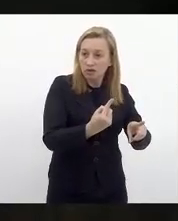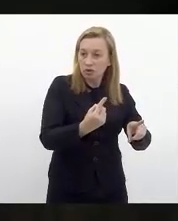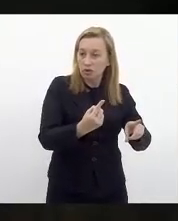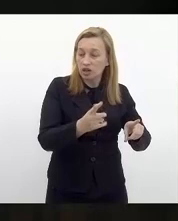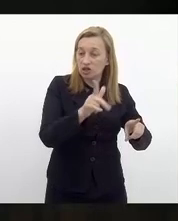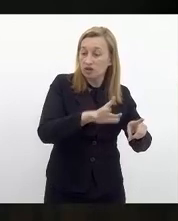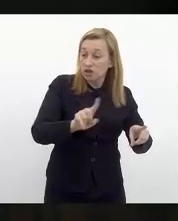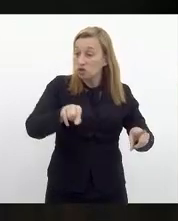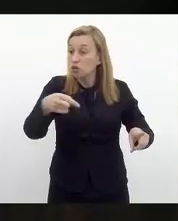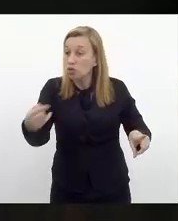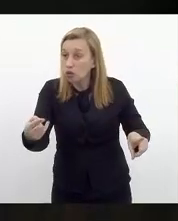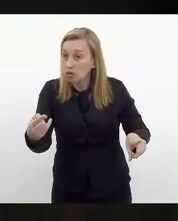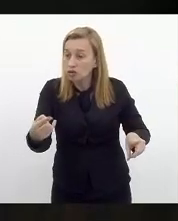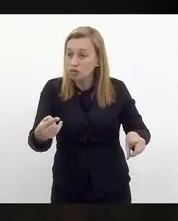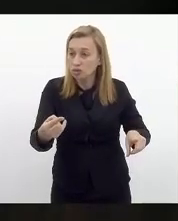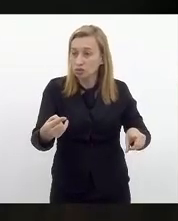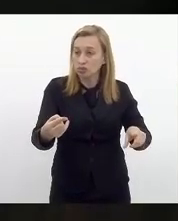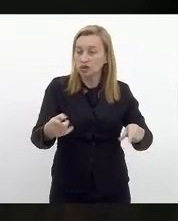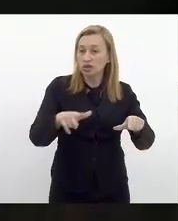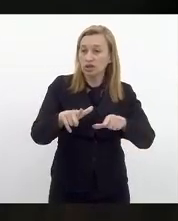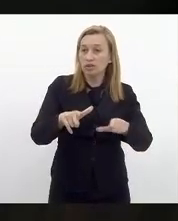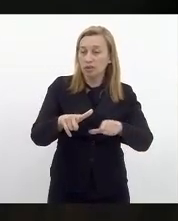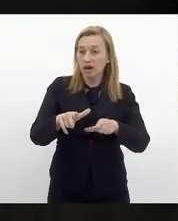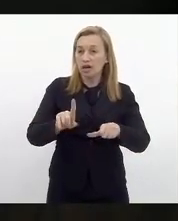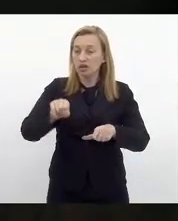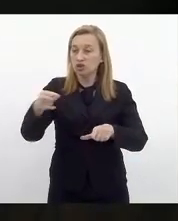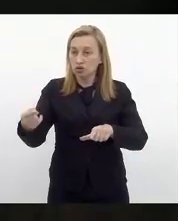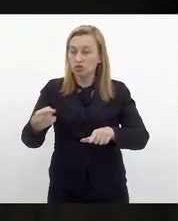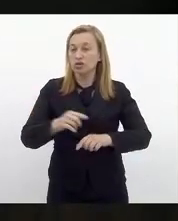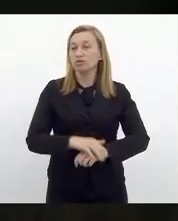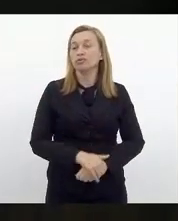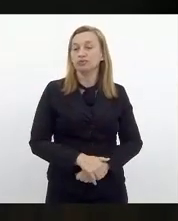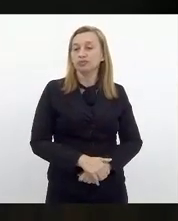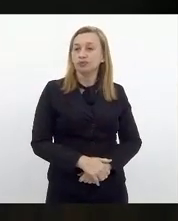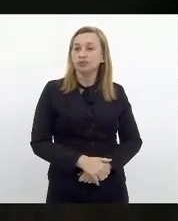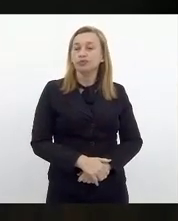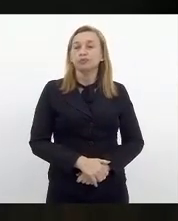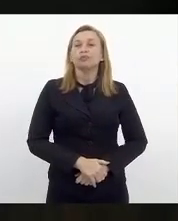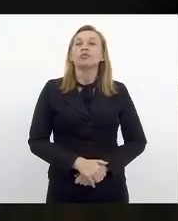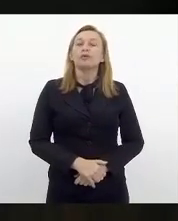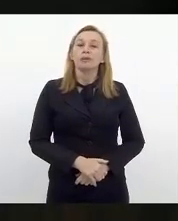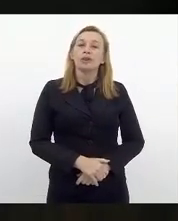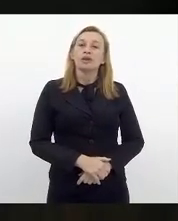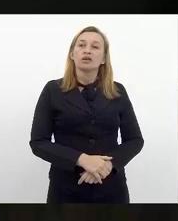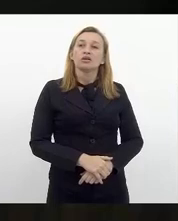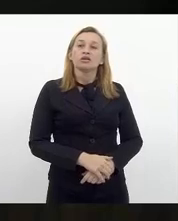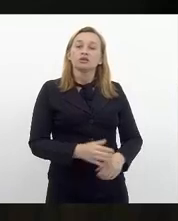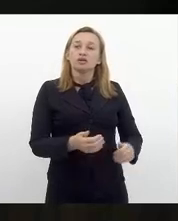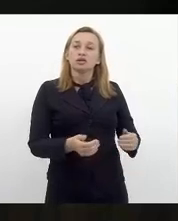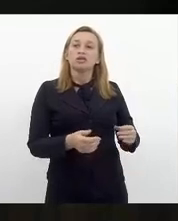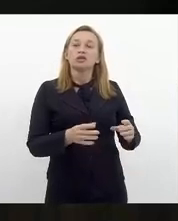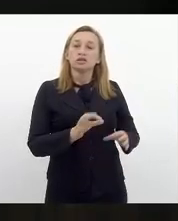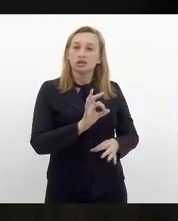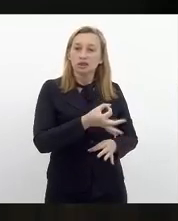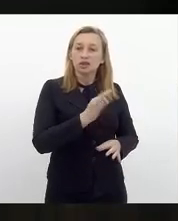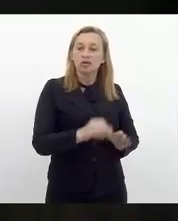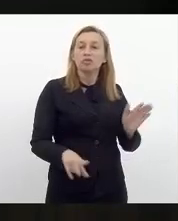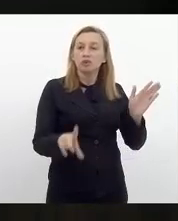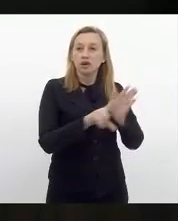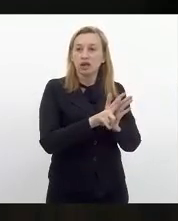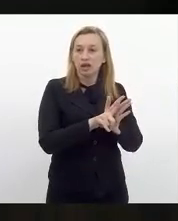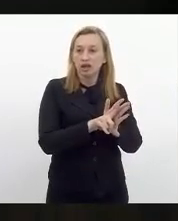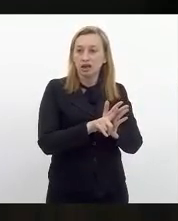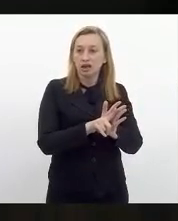forma de avaliação pelo superior hierárquico e diferente de uma carreira para outra então isso vai ser tratado especificamente por uma lei ordinária